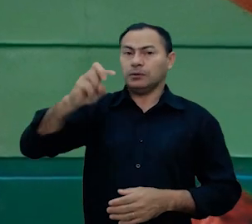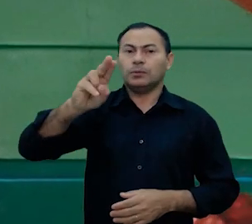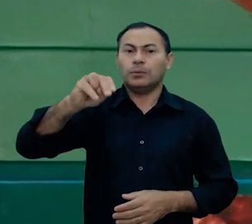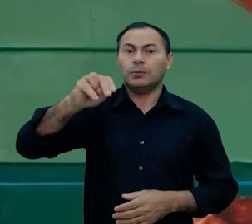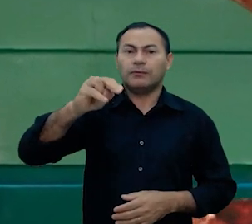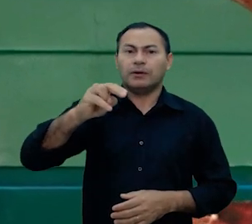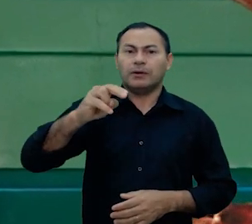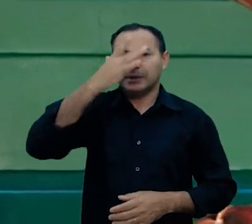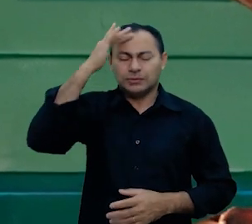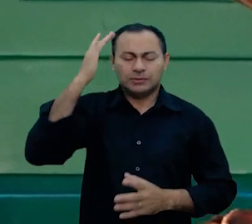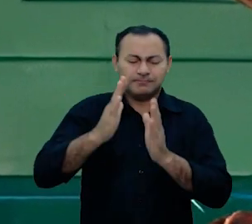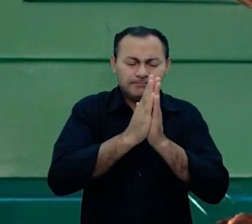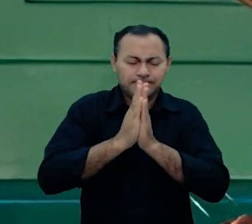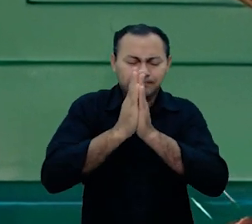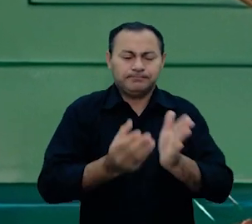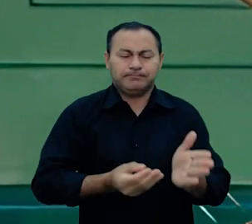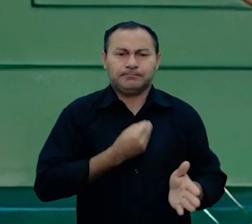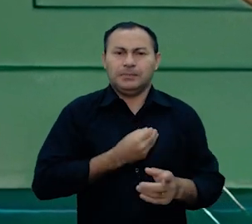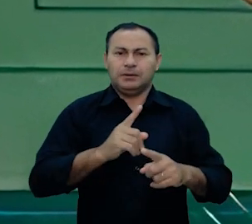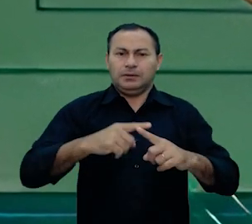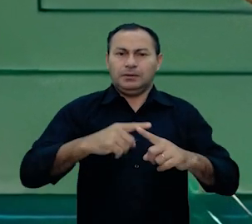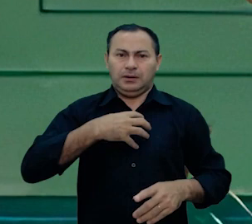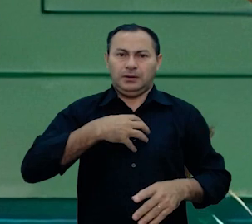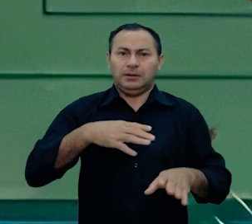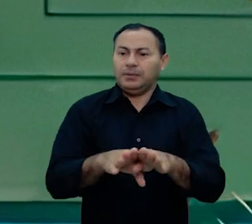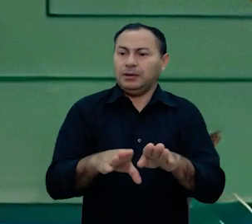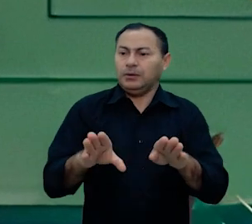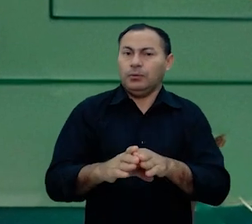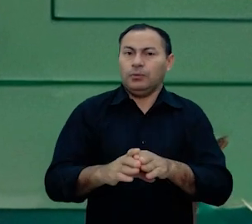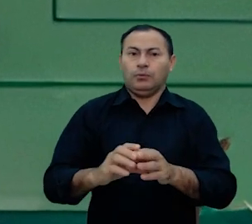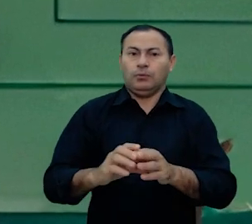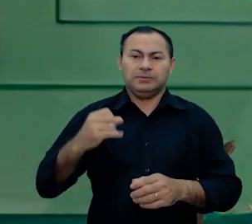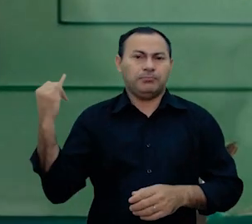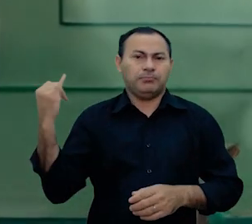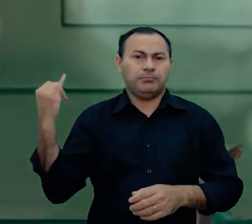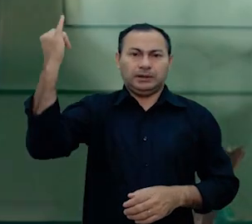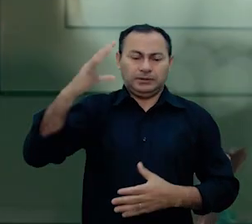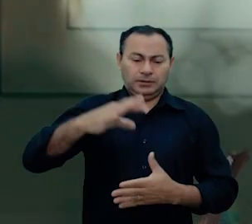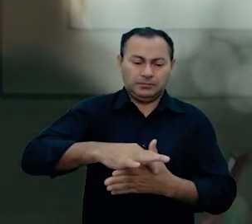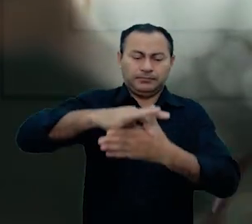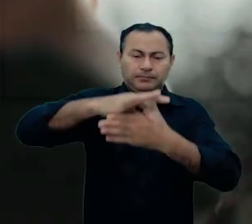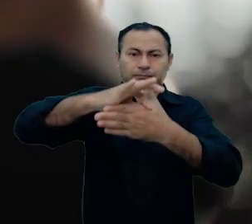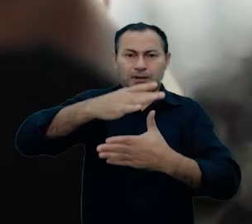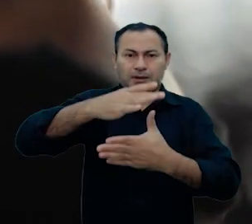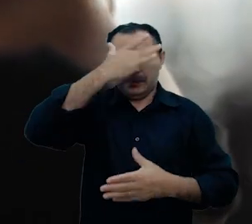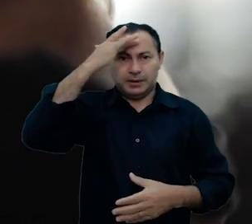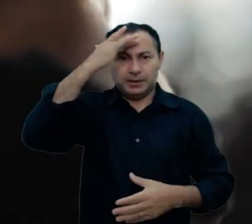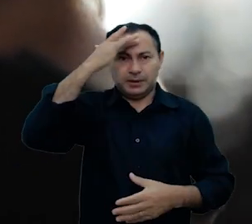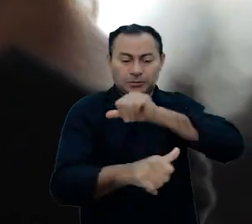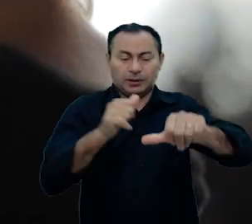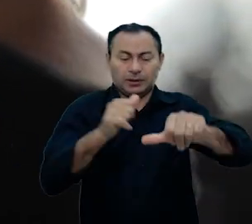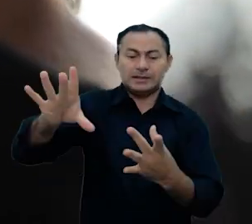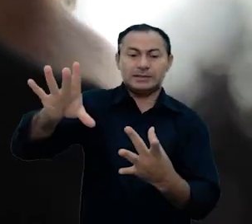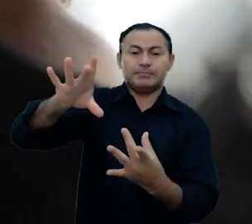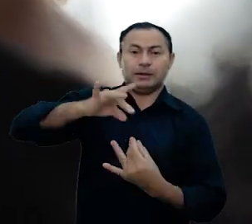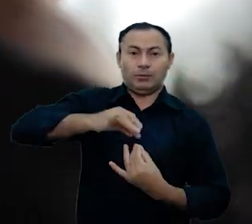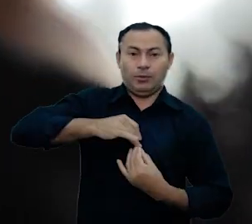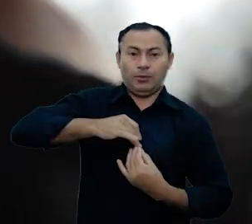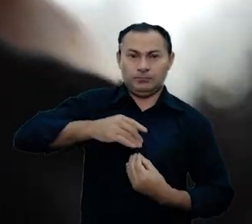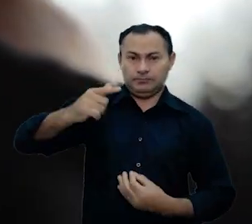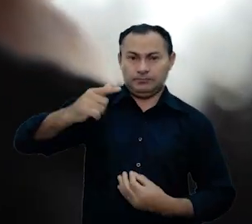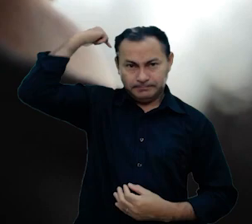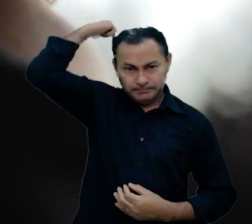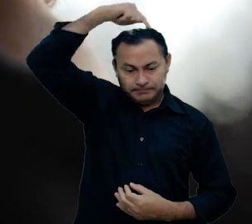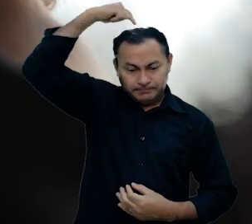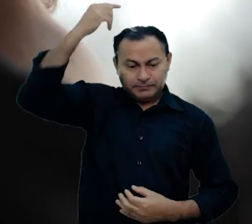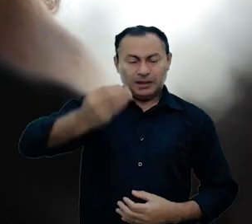tinha o potencial para ser não apenas espiritual, mas também um grande líder. Quando as pessoas se tornam espirituais e